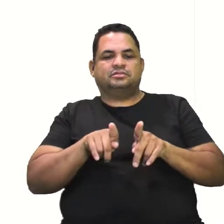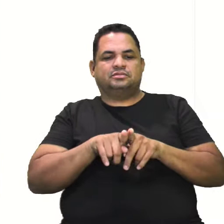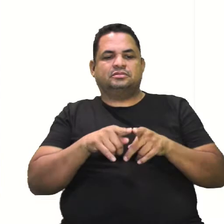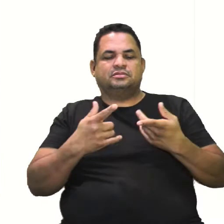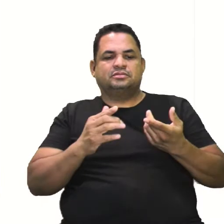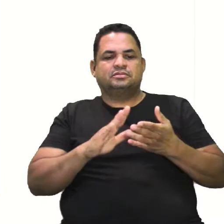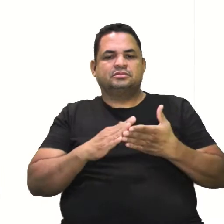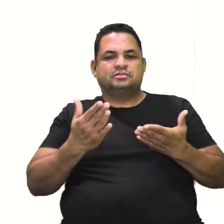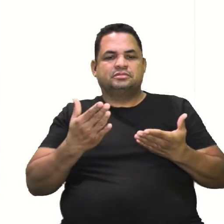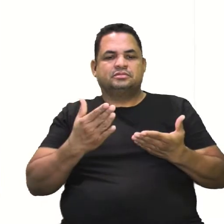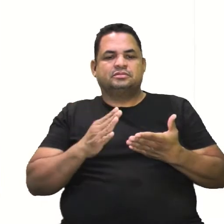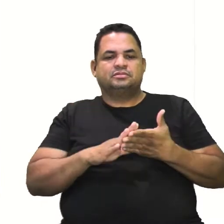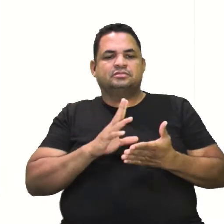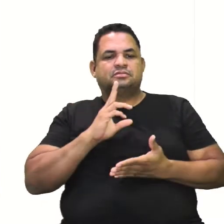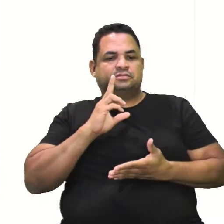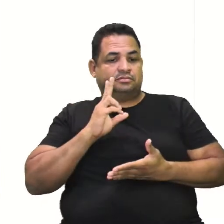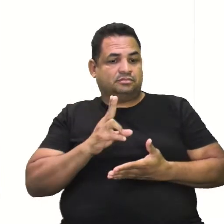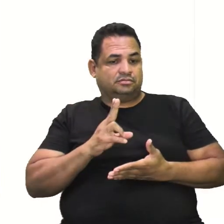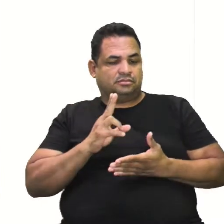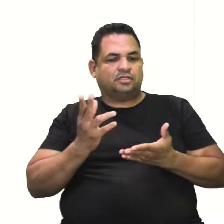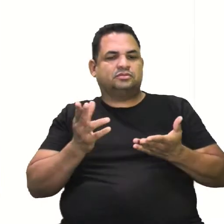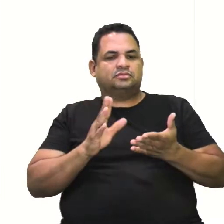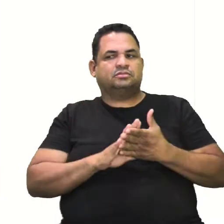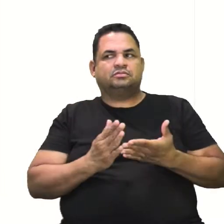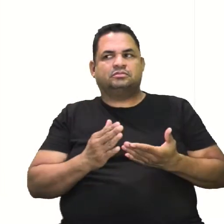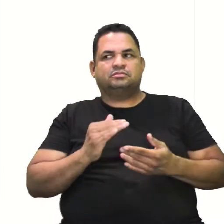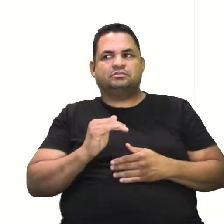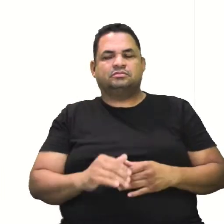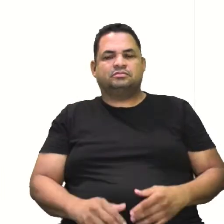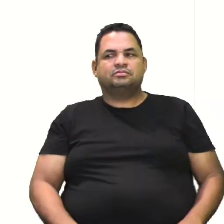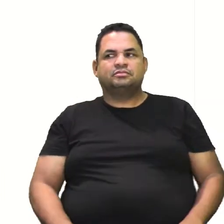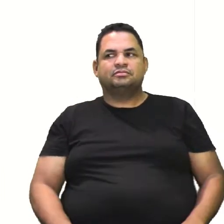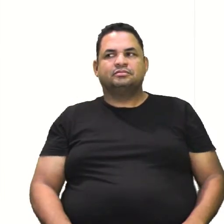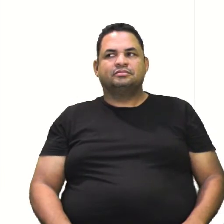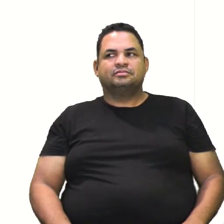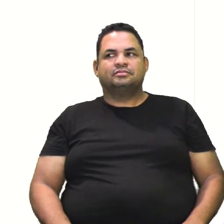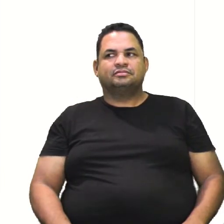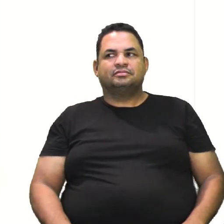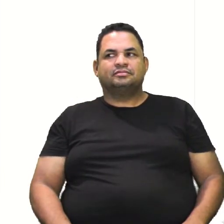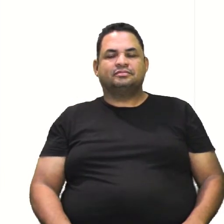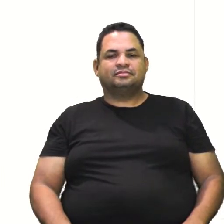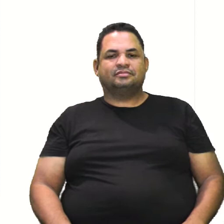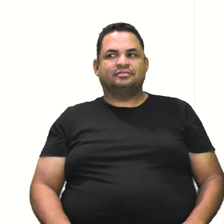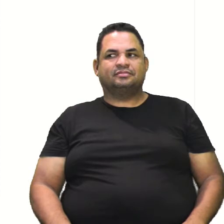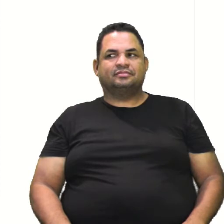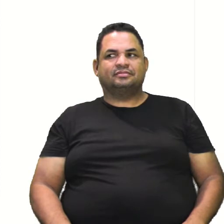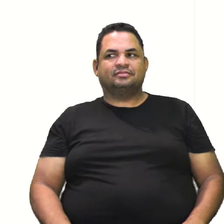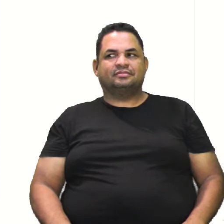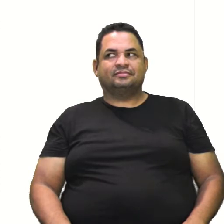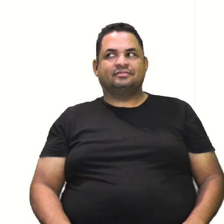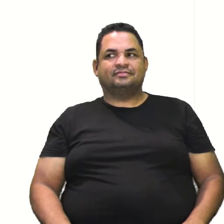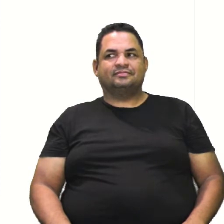para ser coincidente tem que estar no mesmo tamanho, igual em cima. Então, não é.